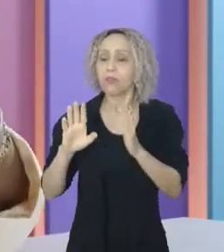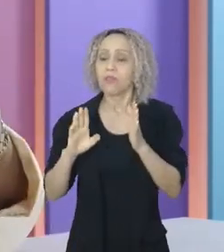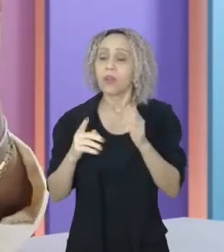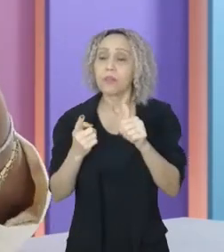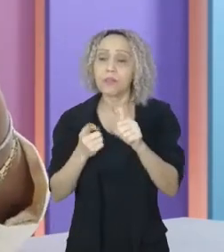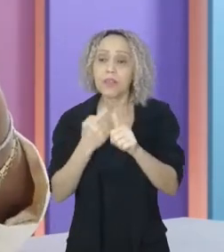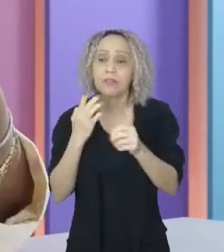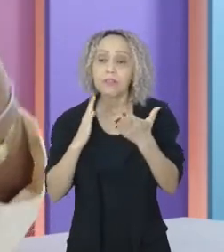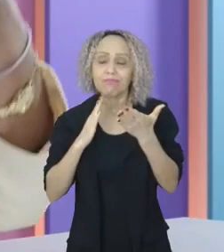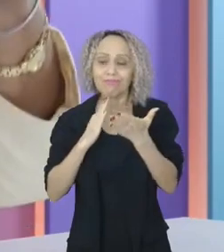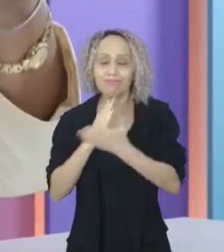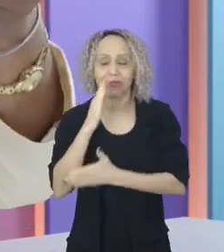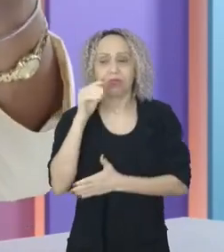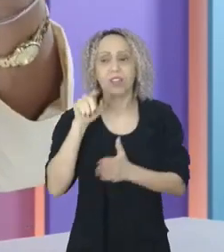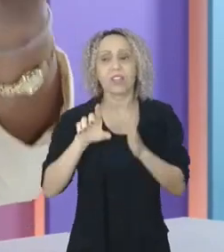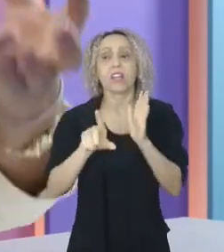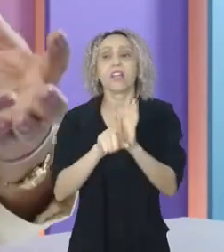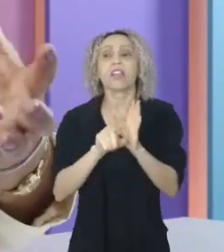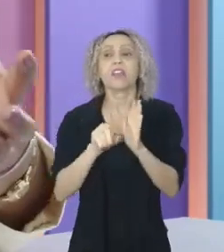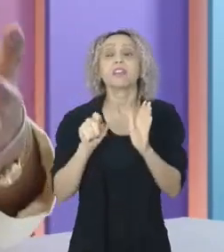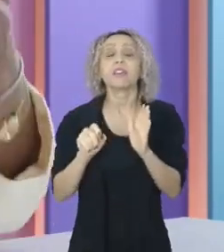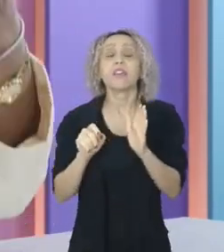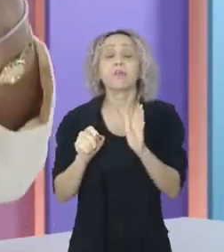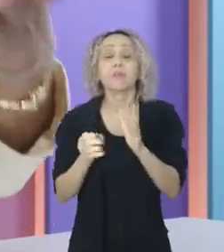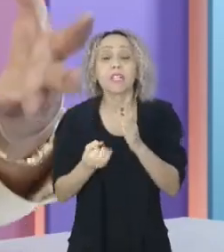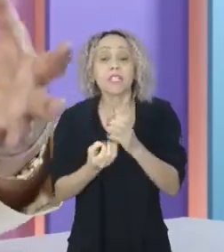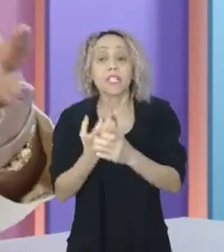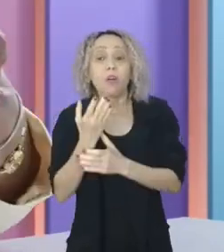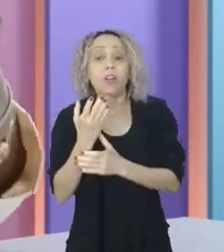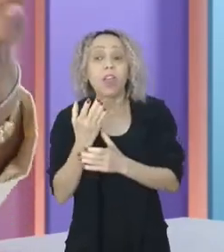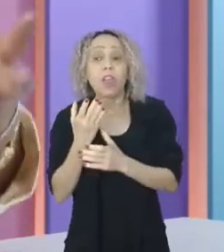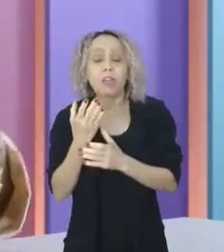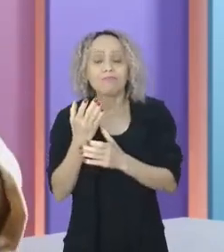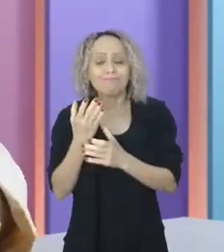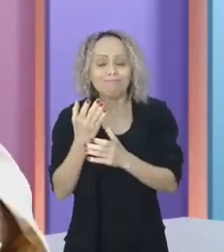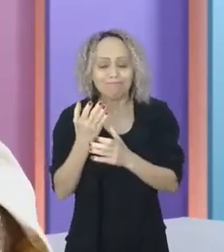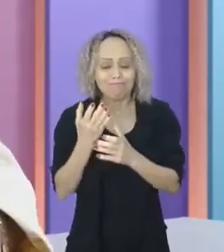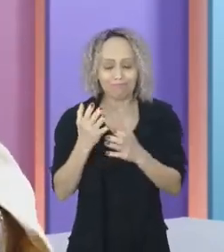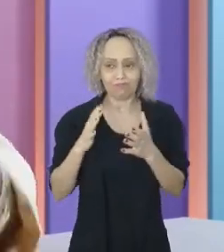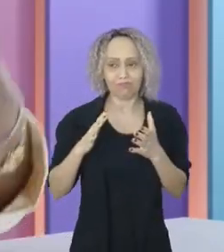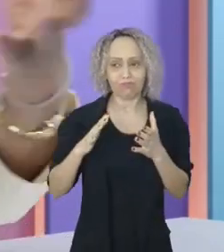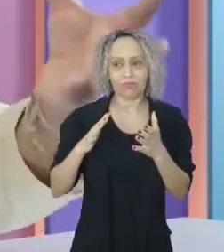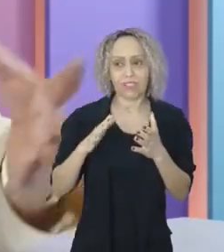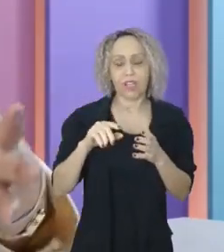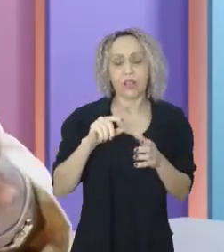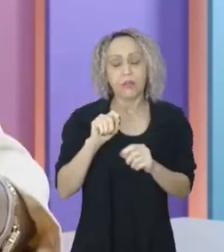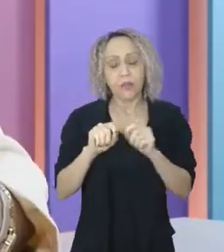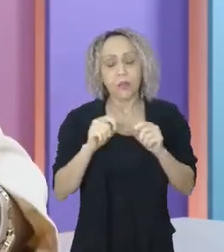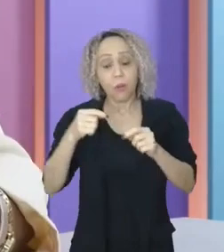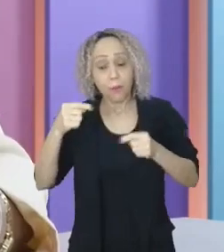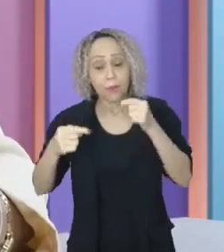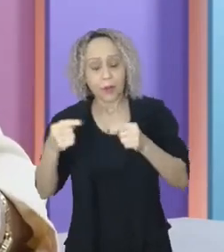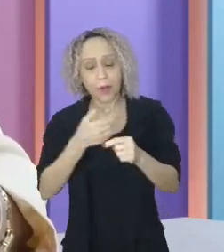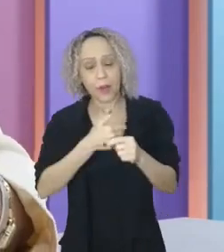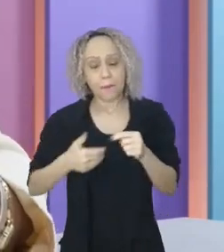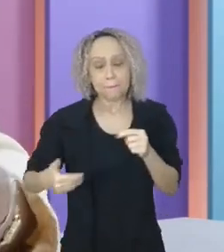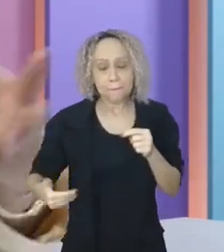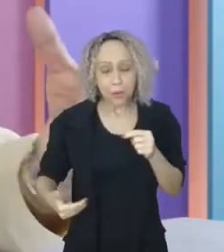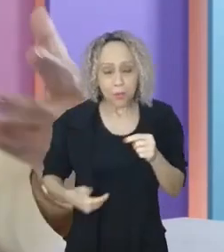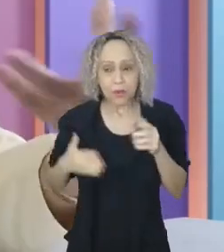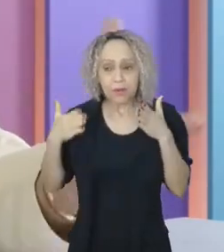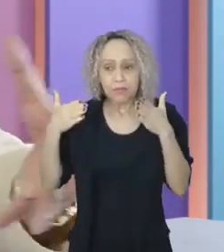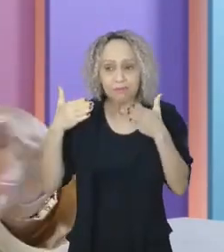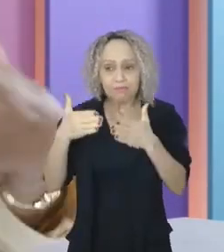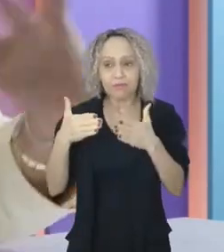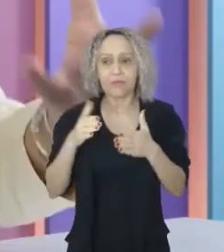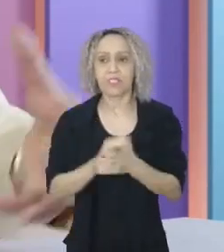órgão específico para pensar, para articular políticas públicas, que foi a constituição da